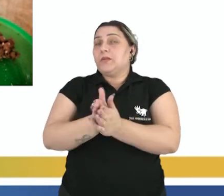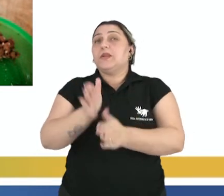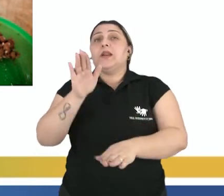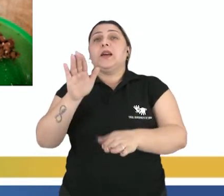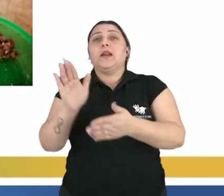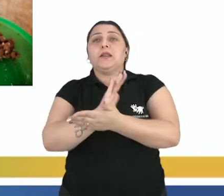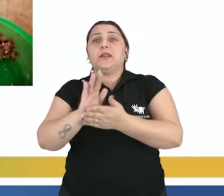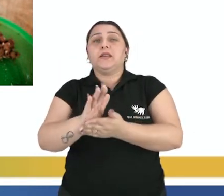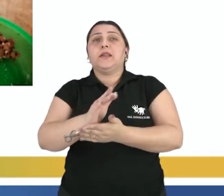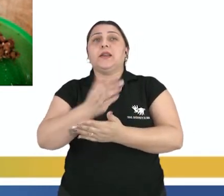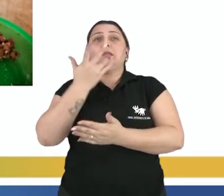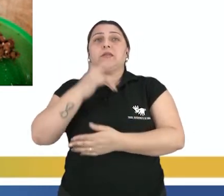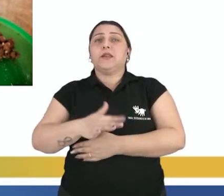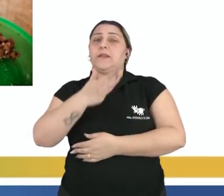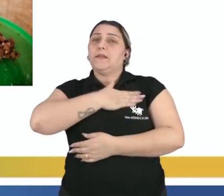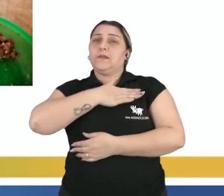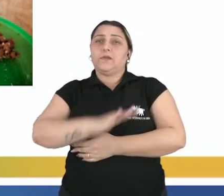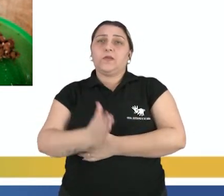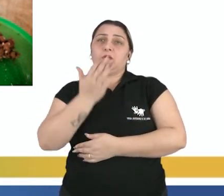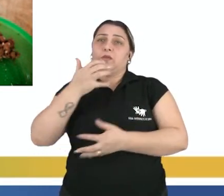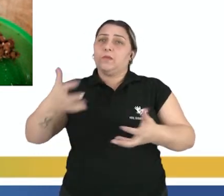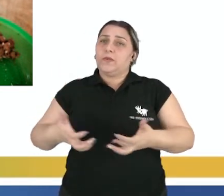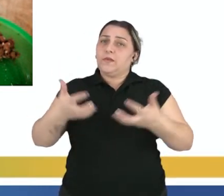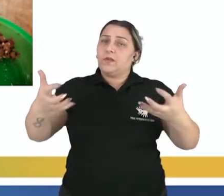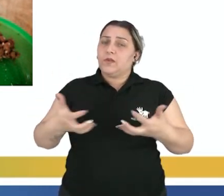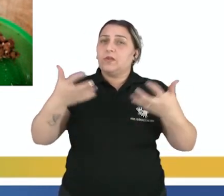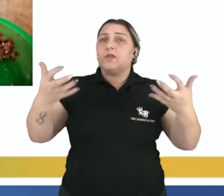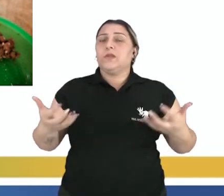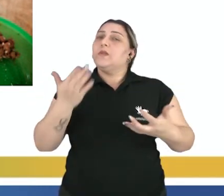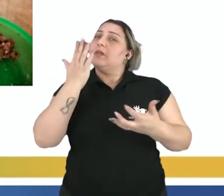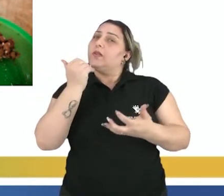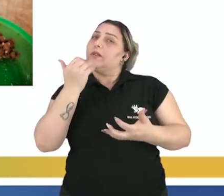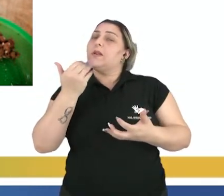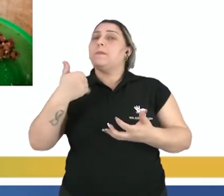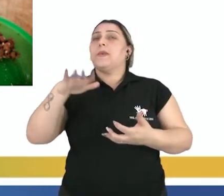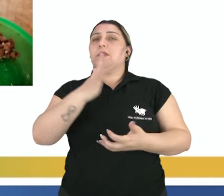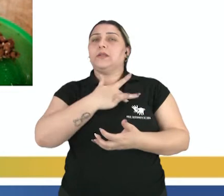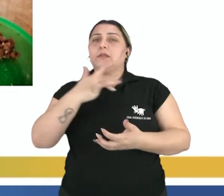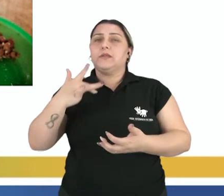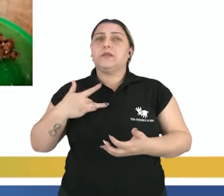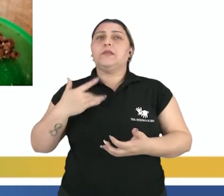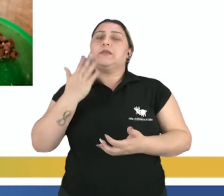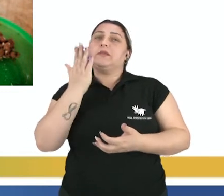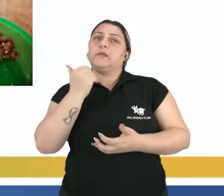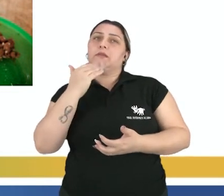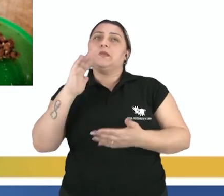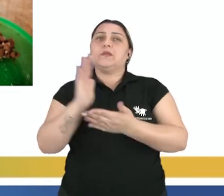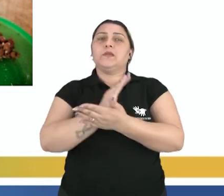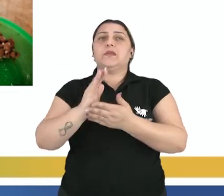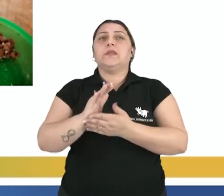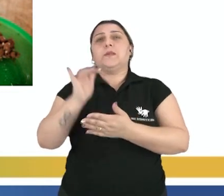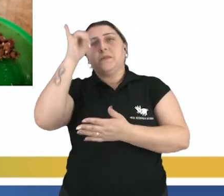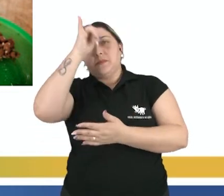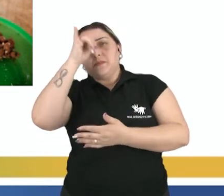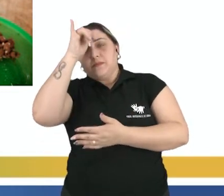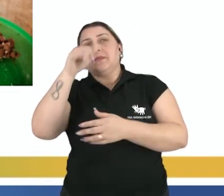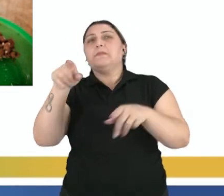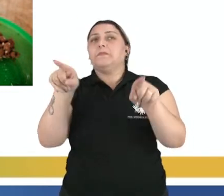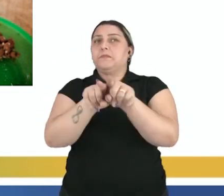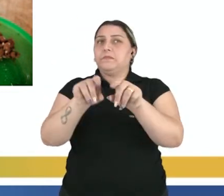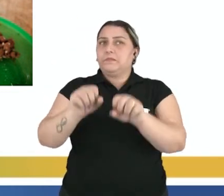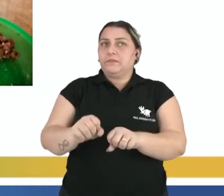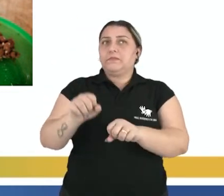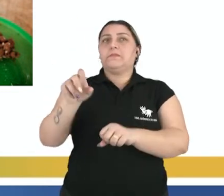vezes a criança não gosta mesmo de comer verduras, vegetais, uma alimentação mais saudável, e come algumas besteirinhas que podem também